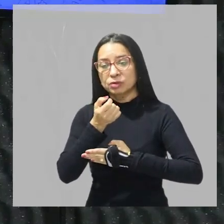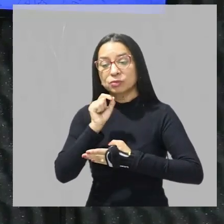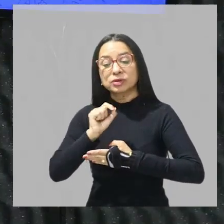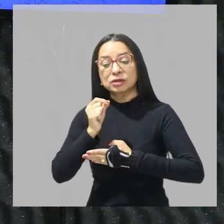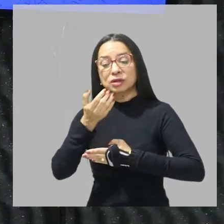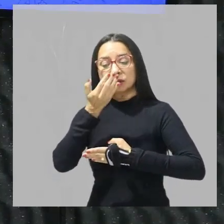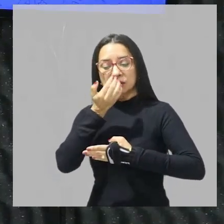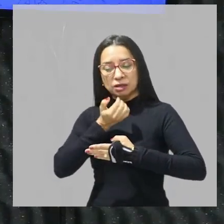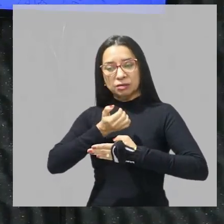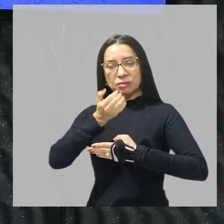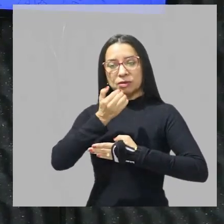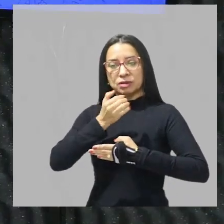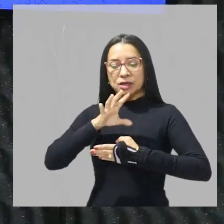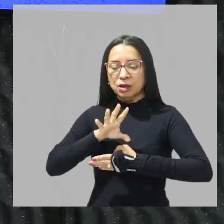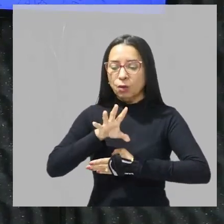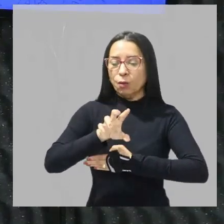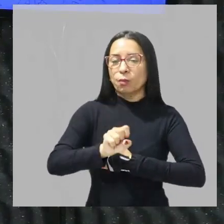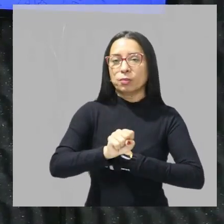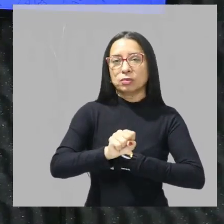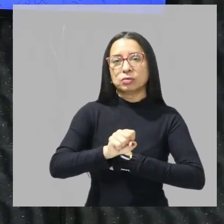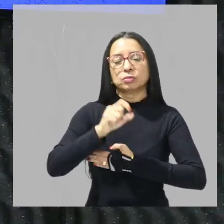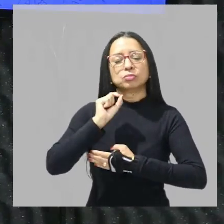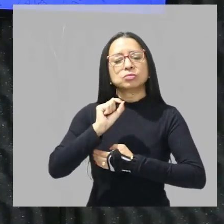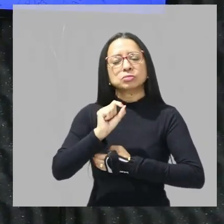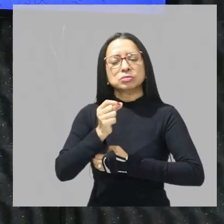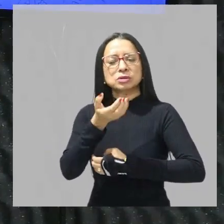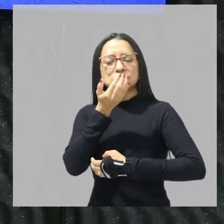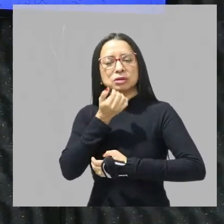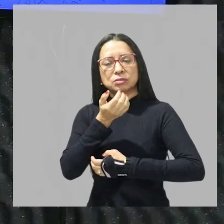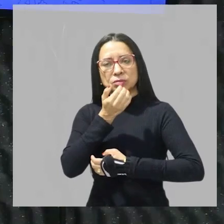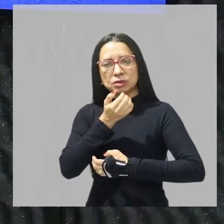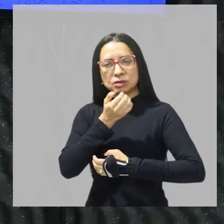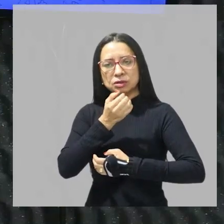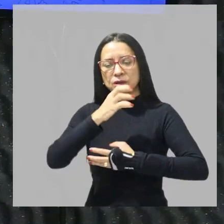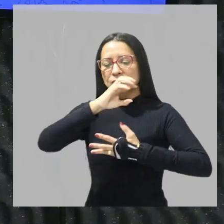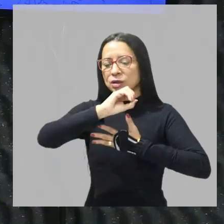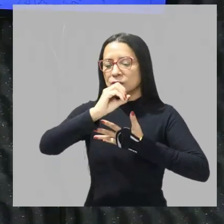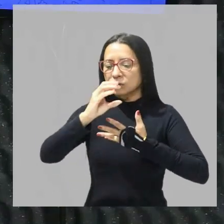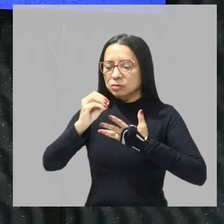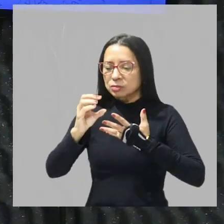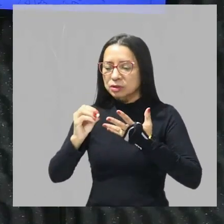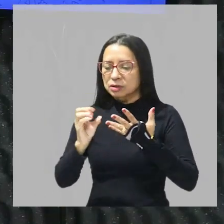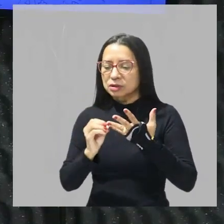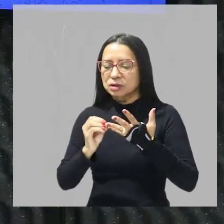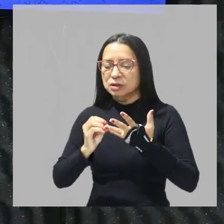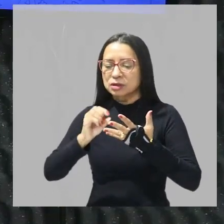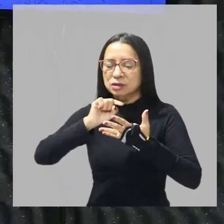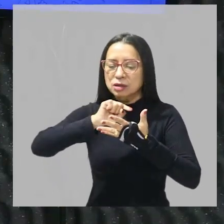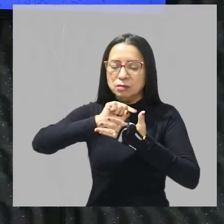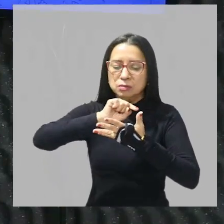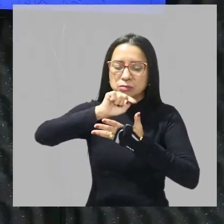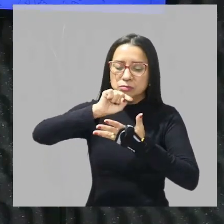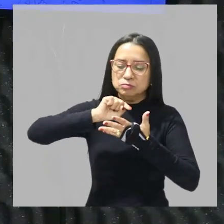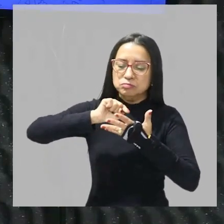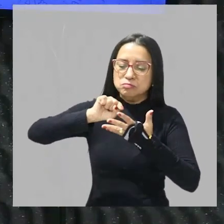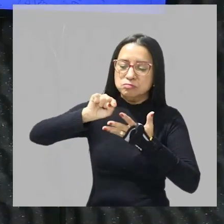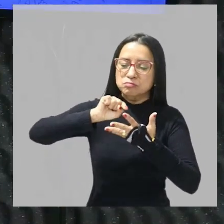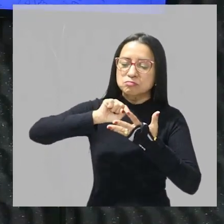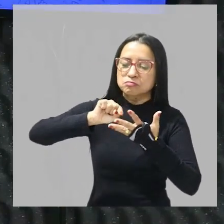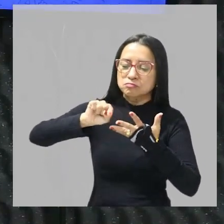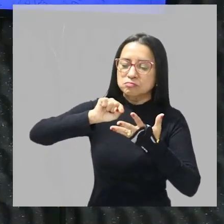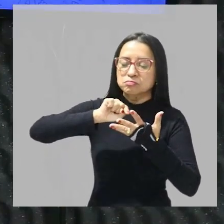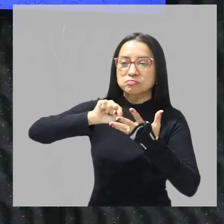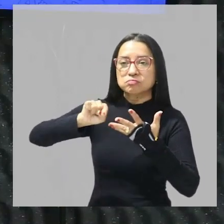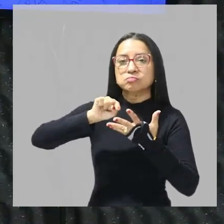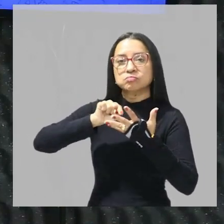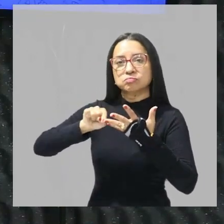alimentando. Então, numa cadeia alimentar, eu vou ter setas apontadas de um indivíduo